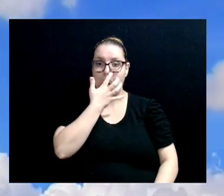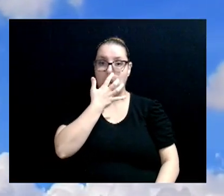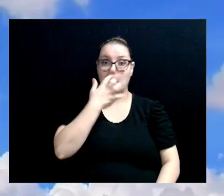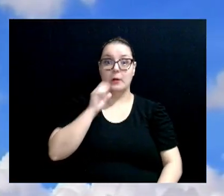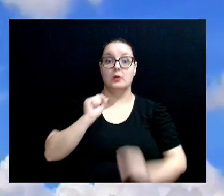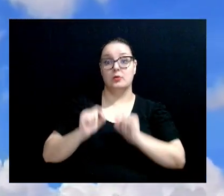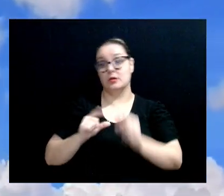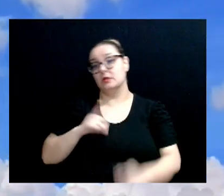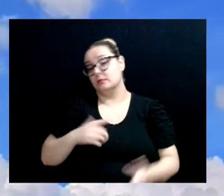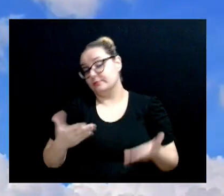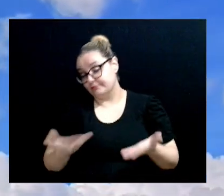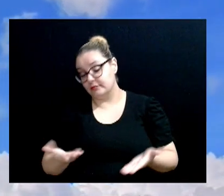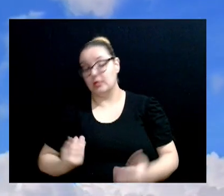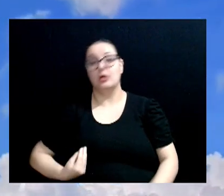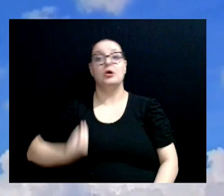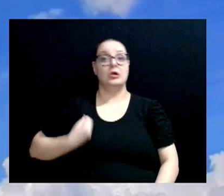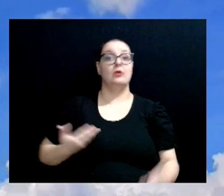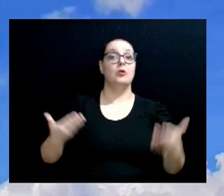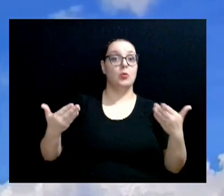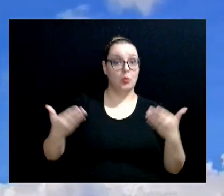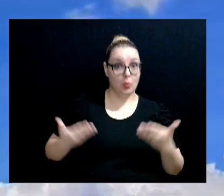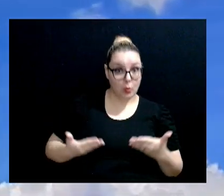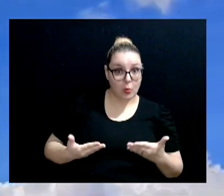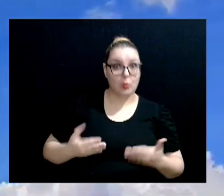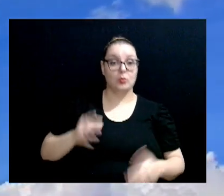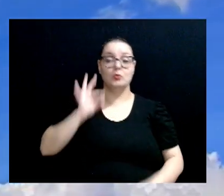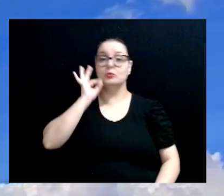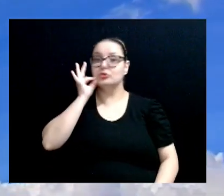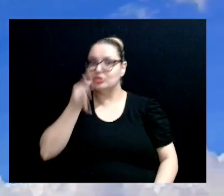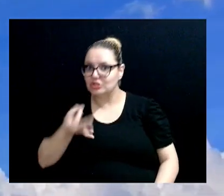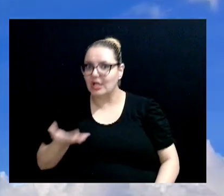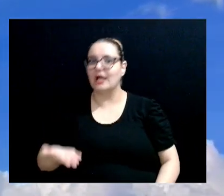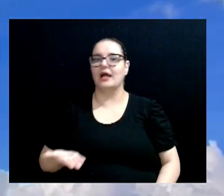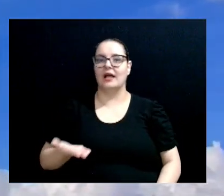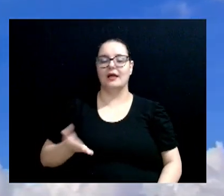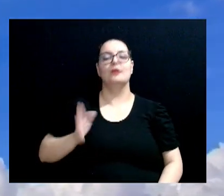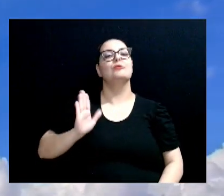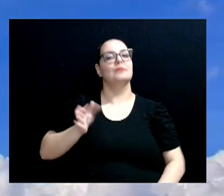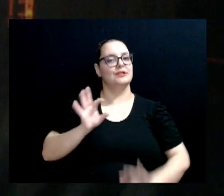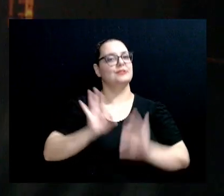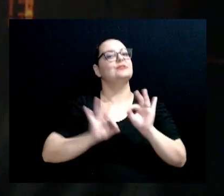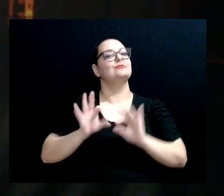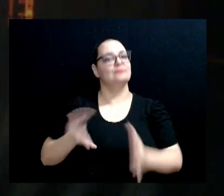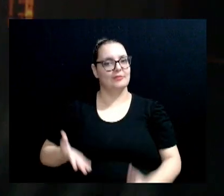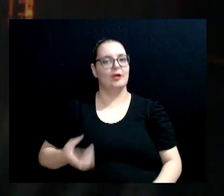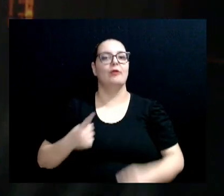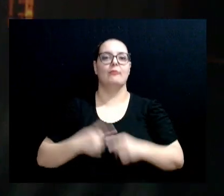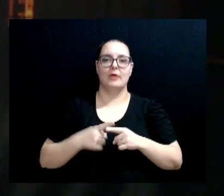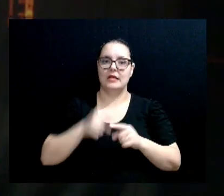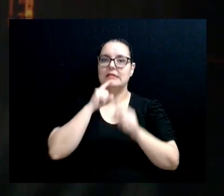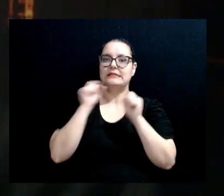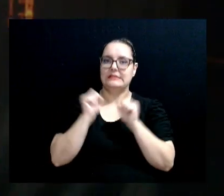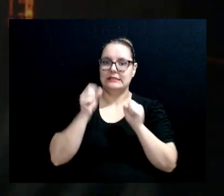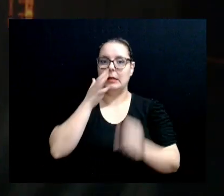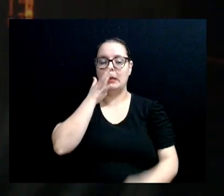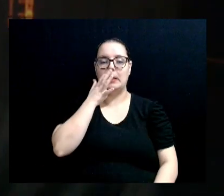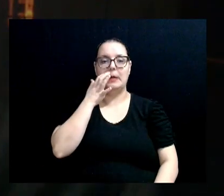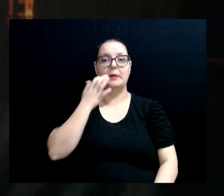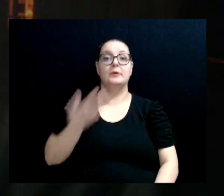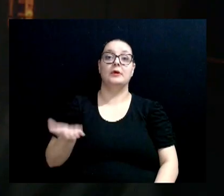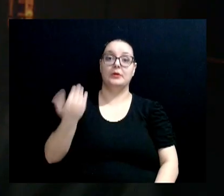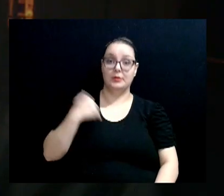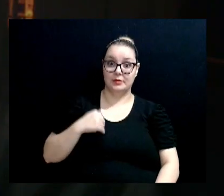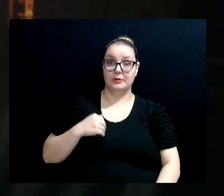vamos viver o hoje, né? O aqui e o agora, mas já vai se preparando porque vai esfriar. Agora vamos ao nosso tema